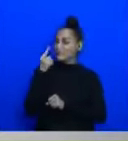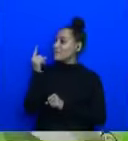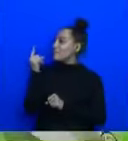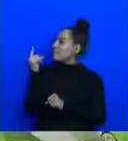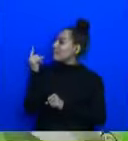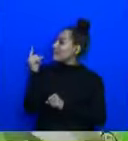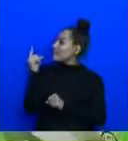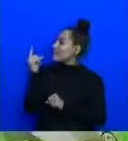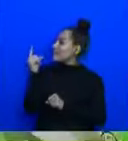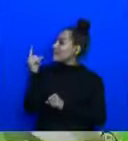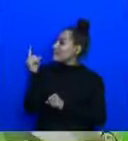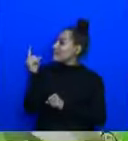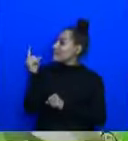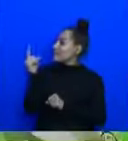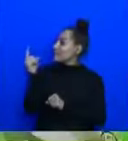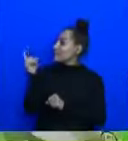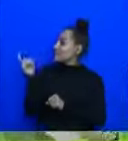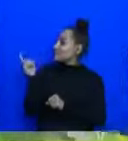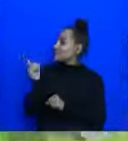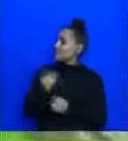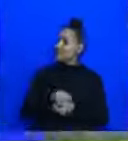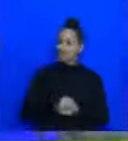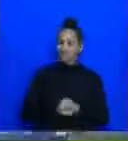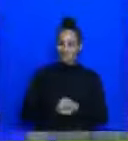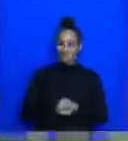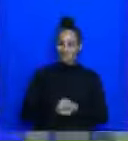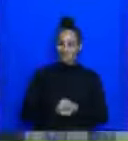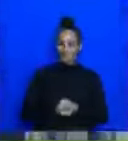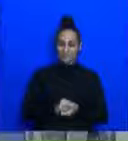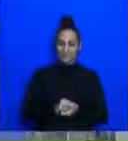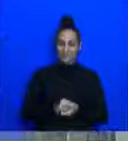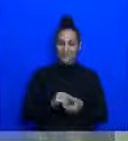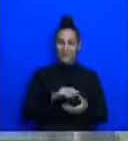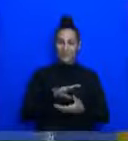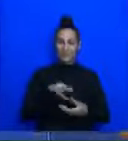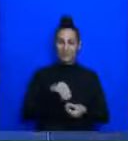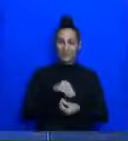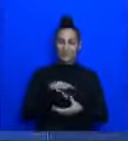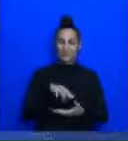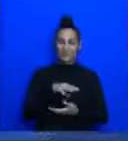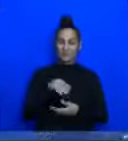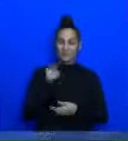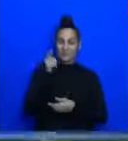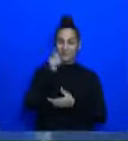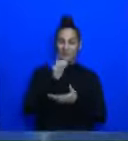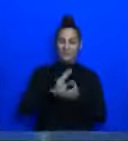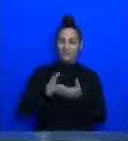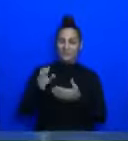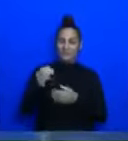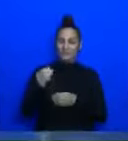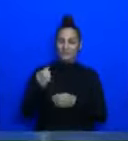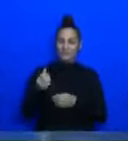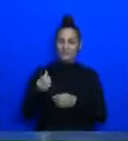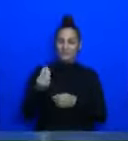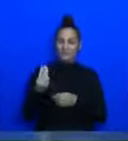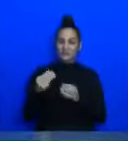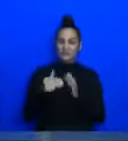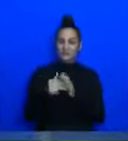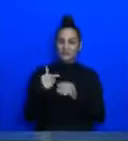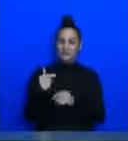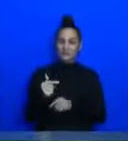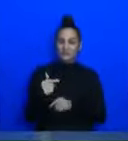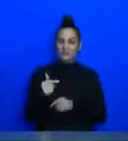bolas posicionadas. Valendo! Globo girando com as 10 bolas, você ganha se acertar de 3 a 7